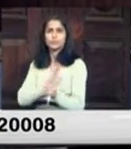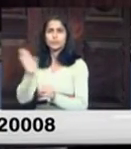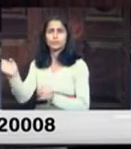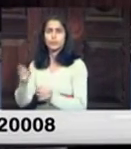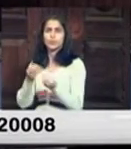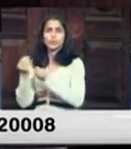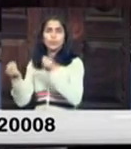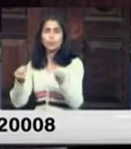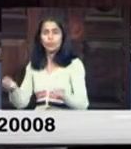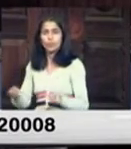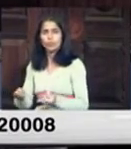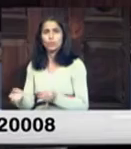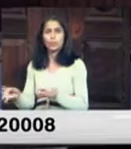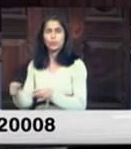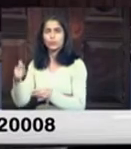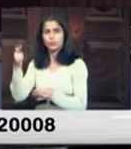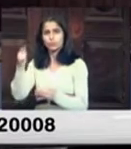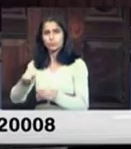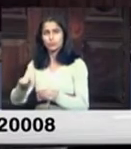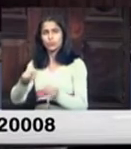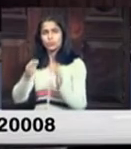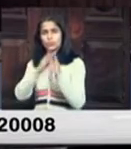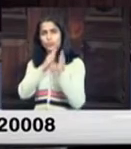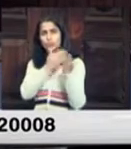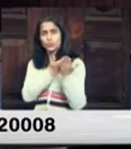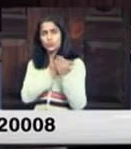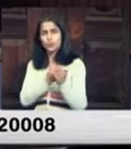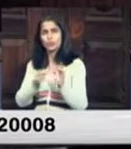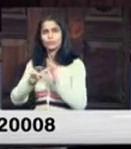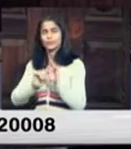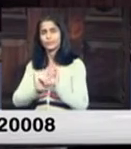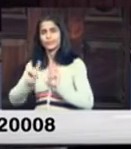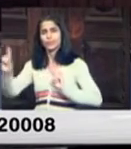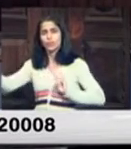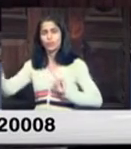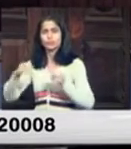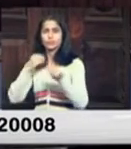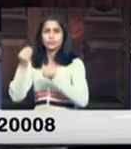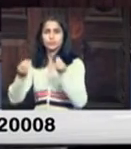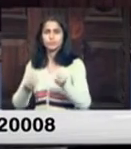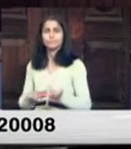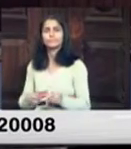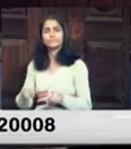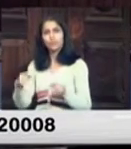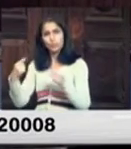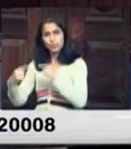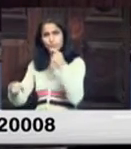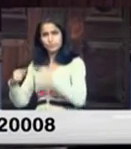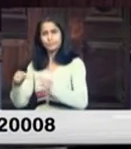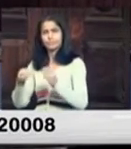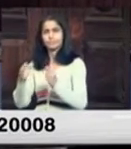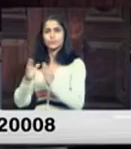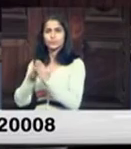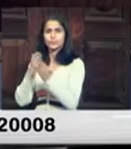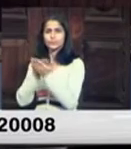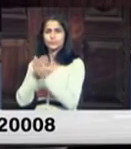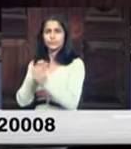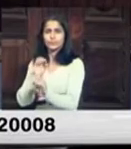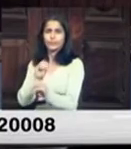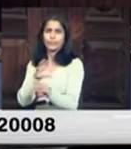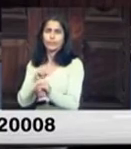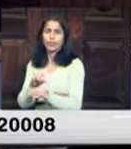noturno. Portanto, eu quero aqui dizer que o Estado do Rio de Janeiro, na política educacional, vai demonstrando